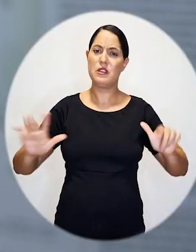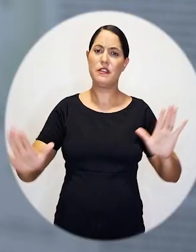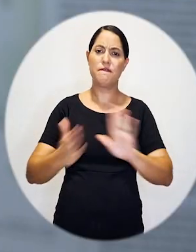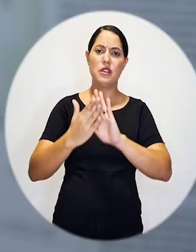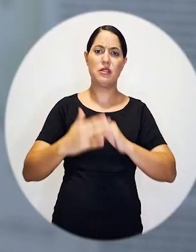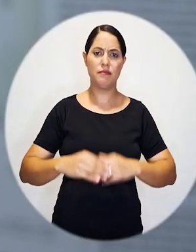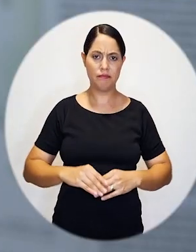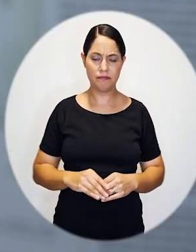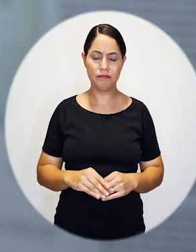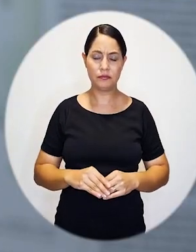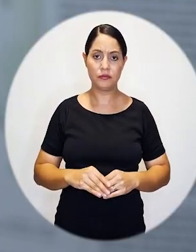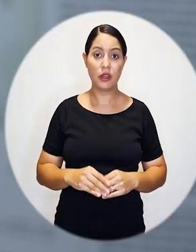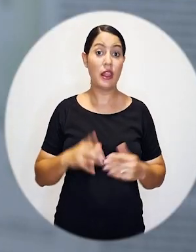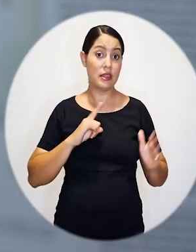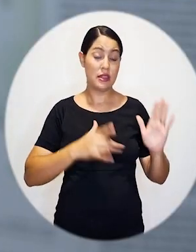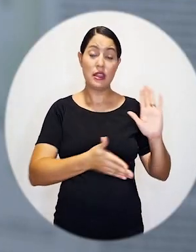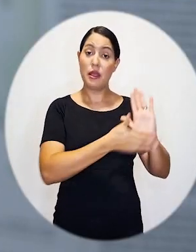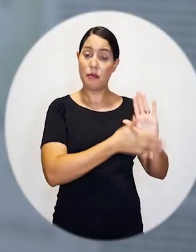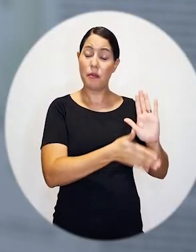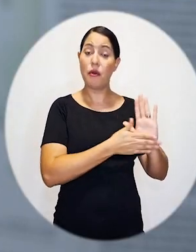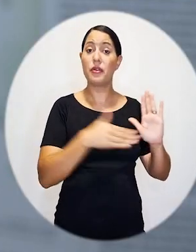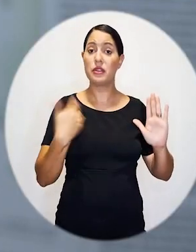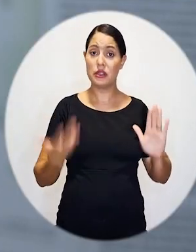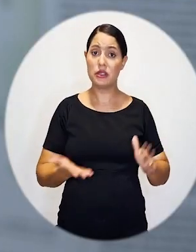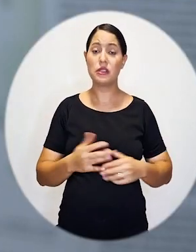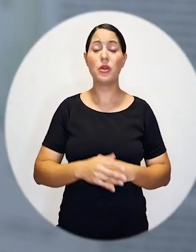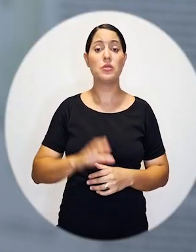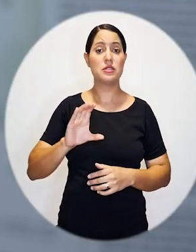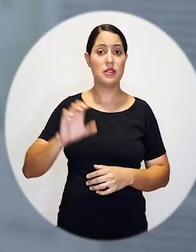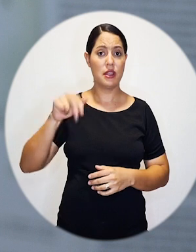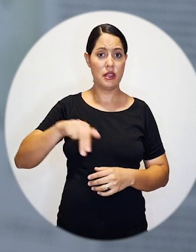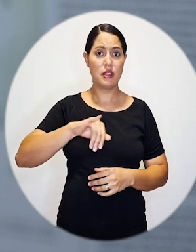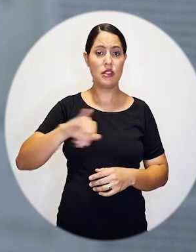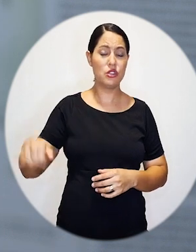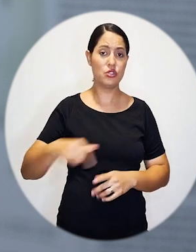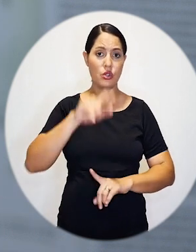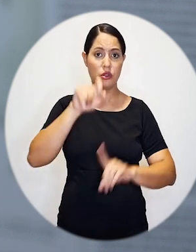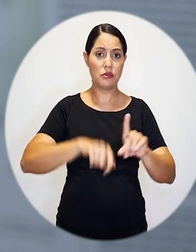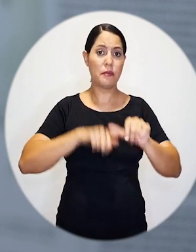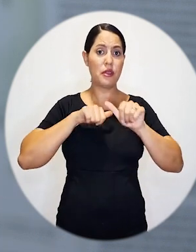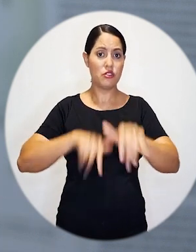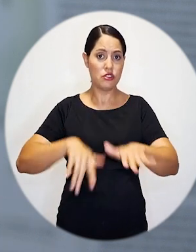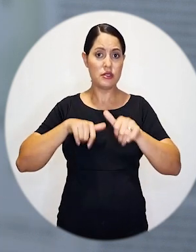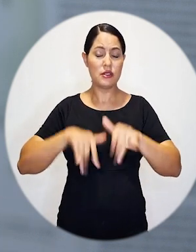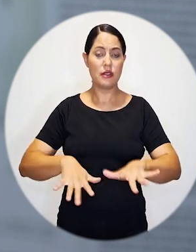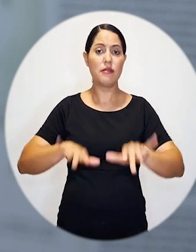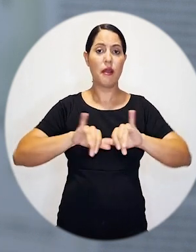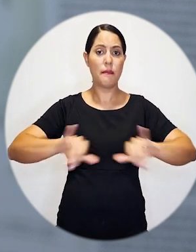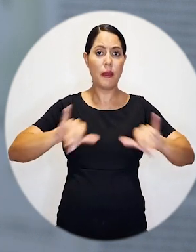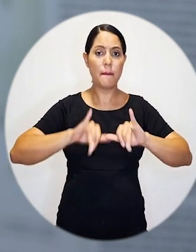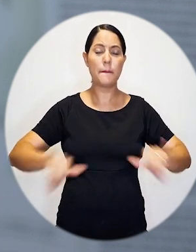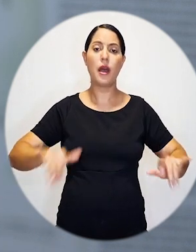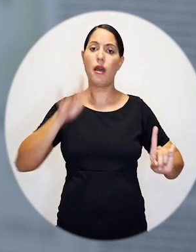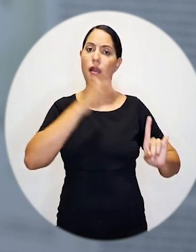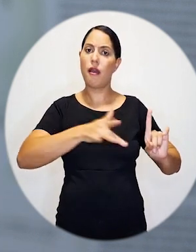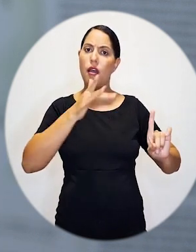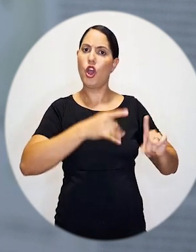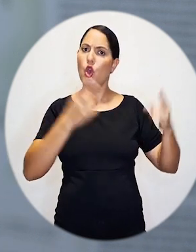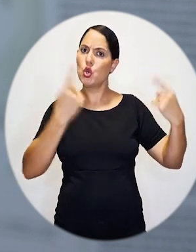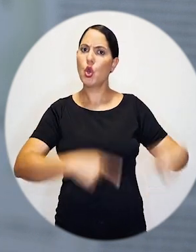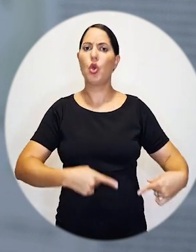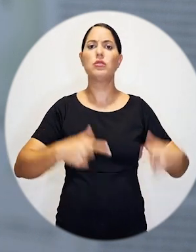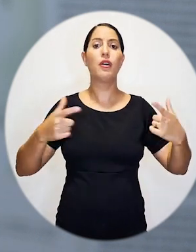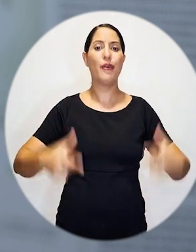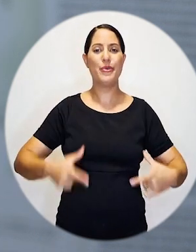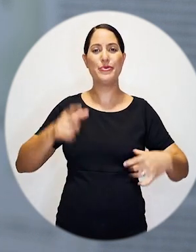Motivado por uma proposta formulada pela OAB Nacional, o Conselho Nacional de Justiça fez em setembro uma campanha de combate ao